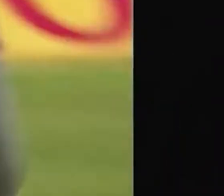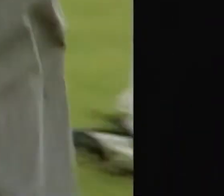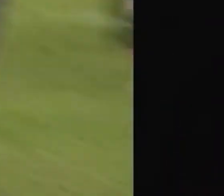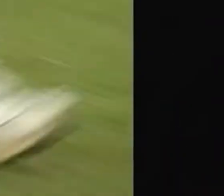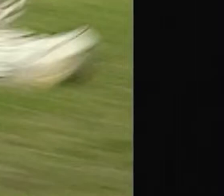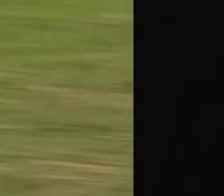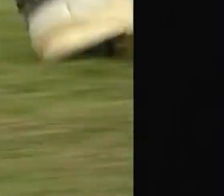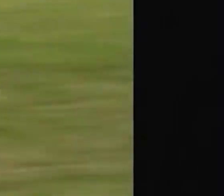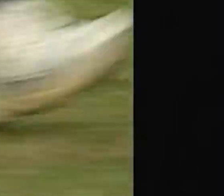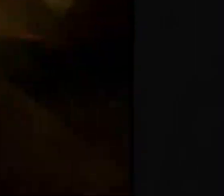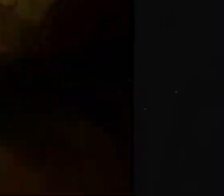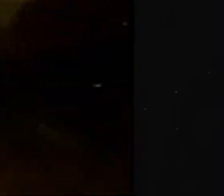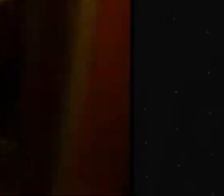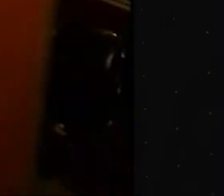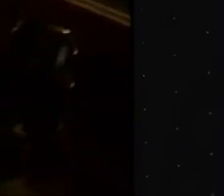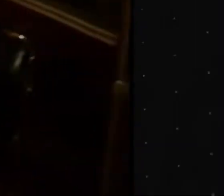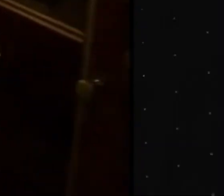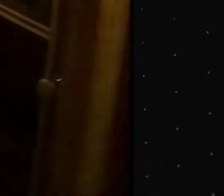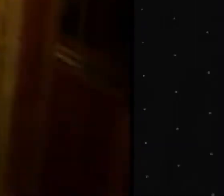Que bonito